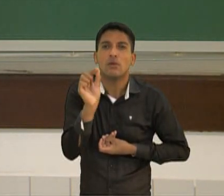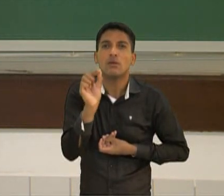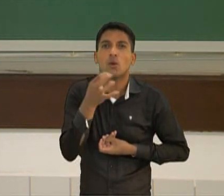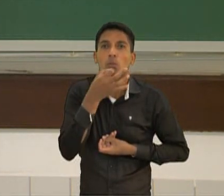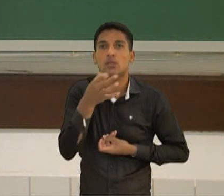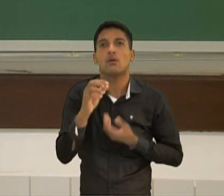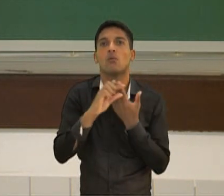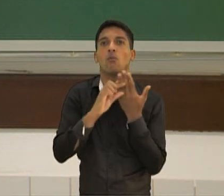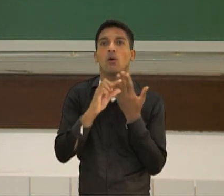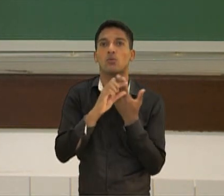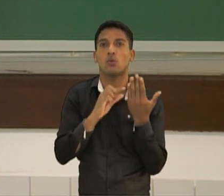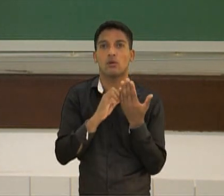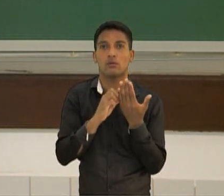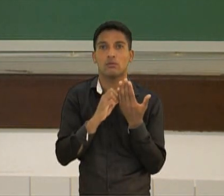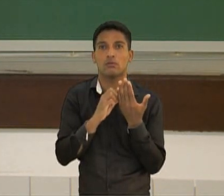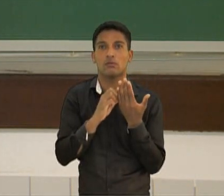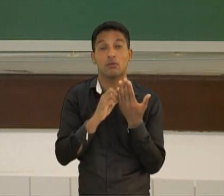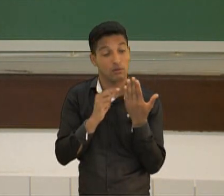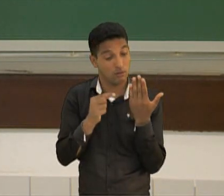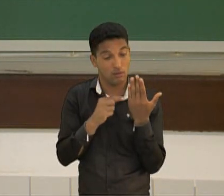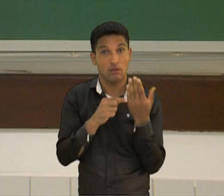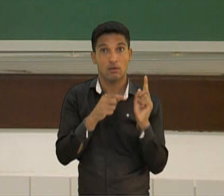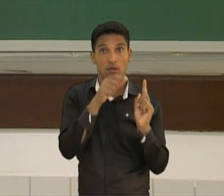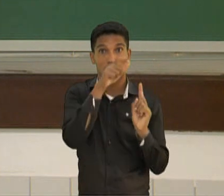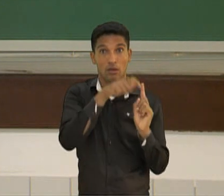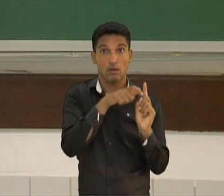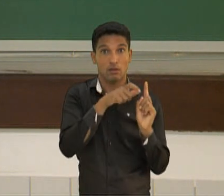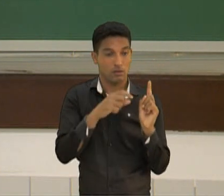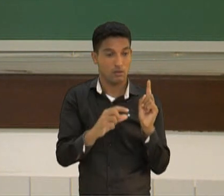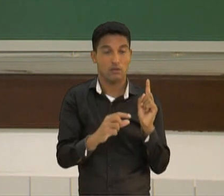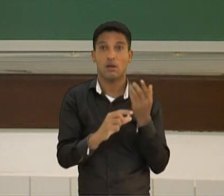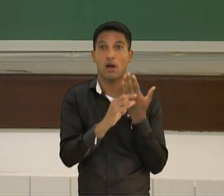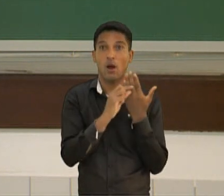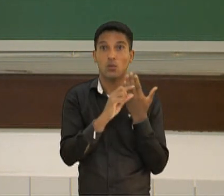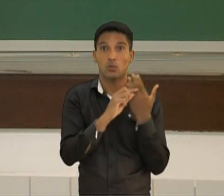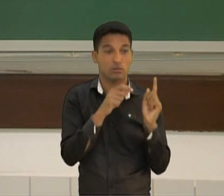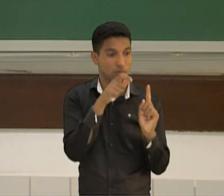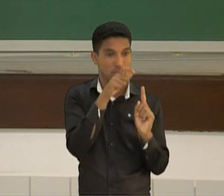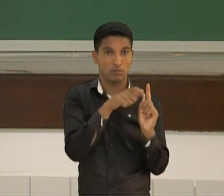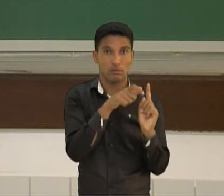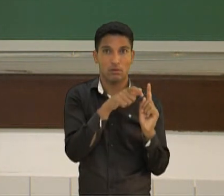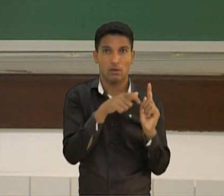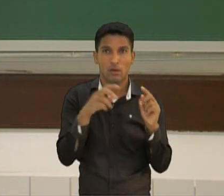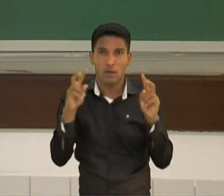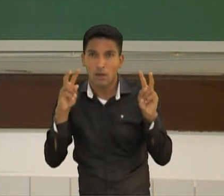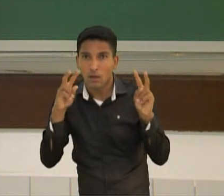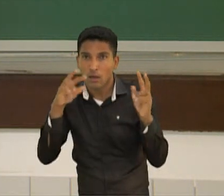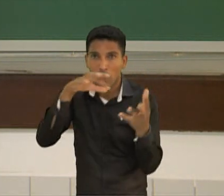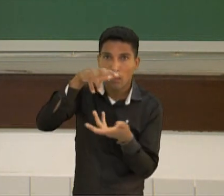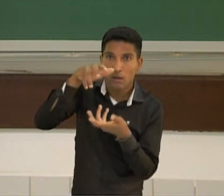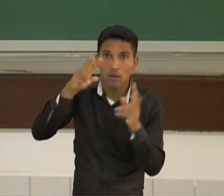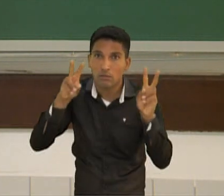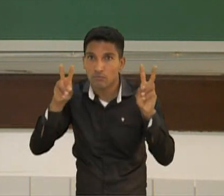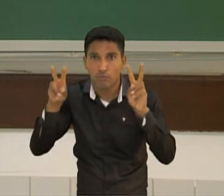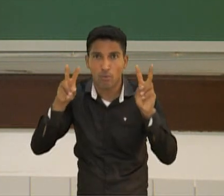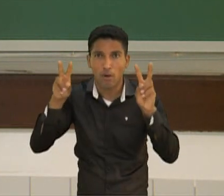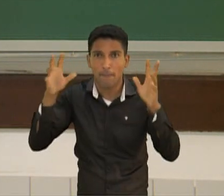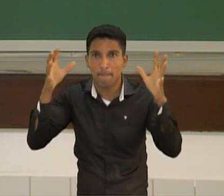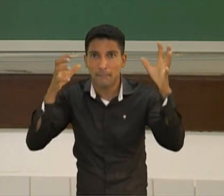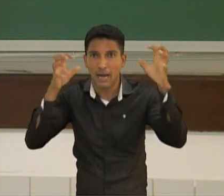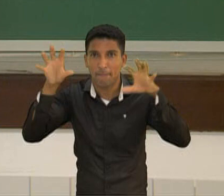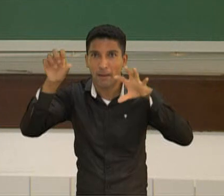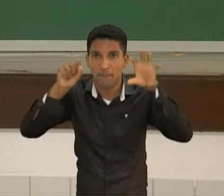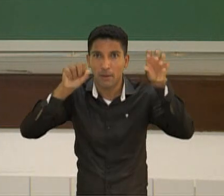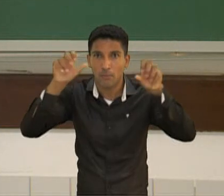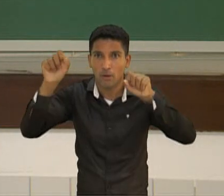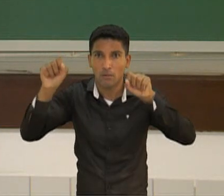quer ver, e não tentando buscar a realidade. Legal isso, né, gente? É por isso que eu gosto de trabalhar com os meus alunos de expressionismo, porque eu